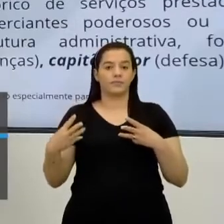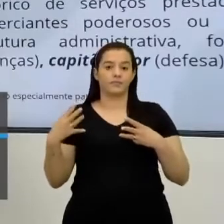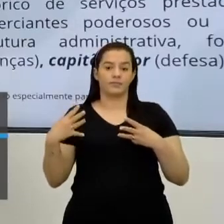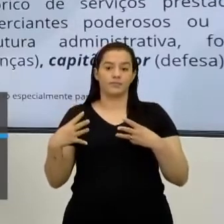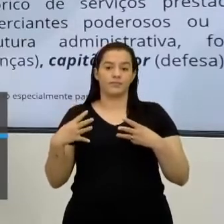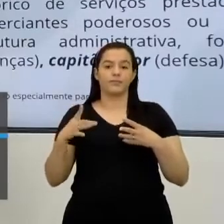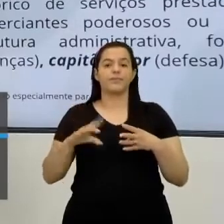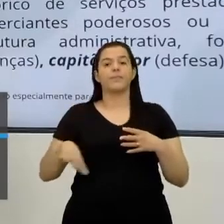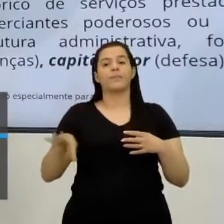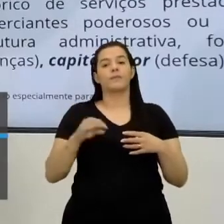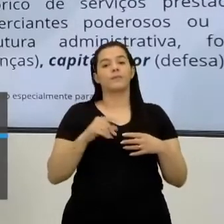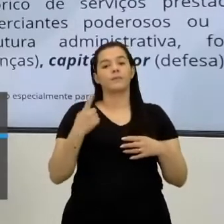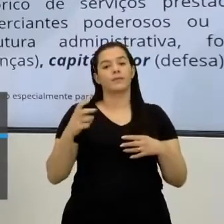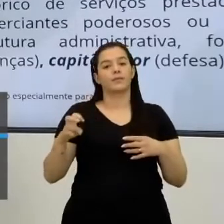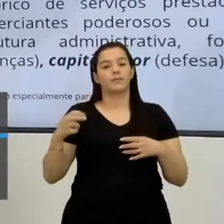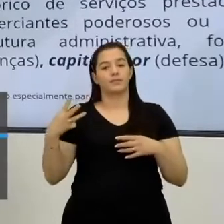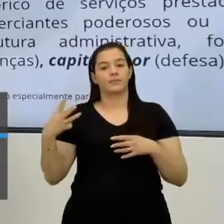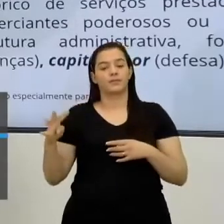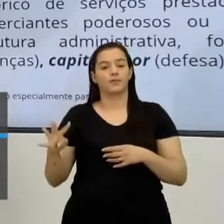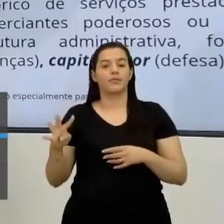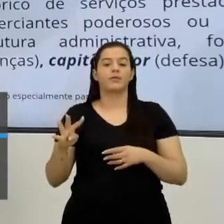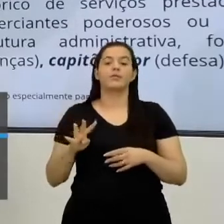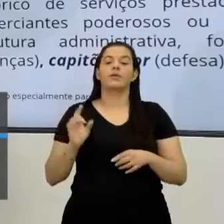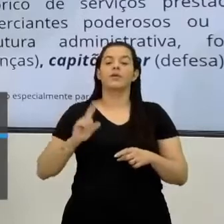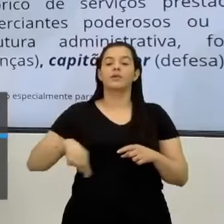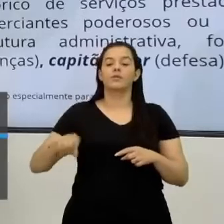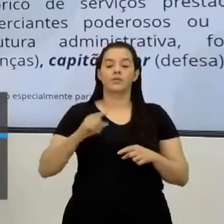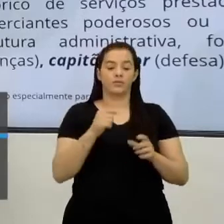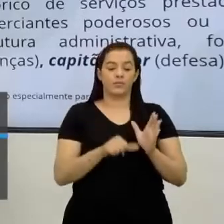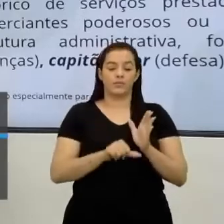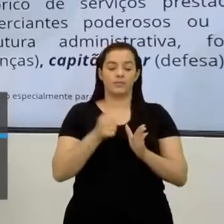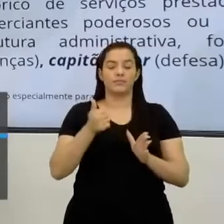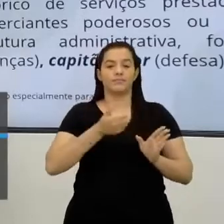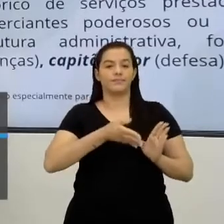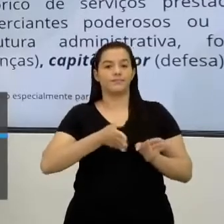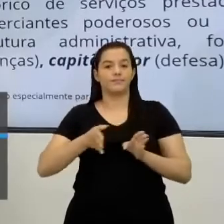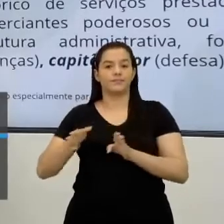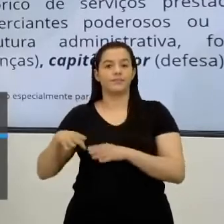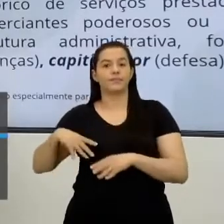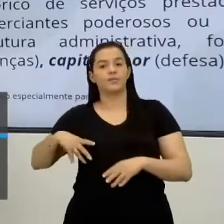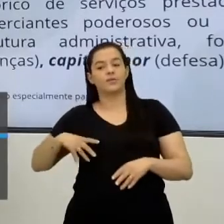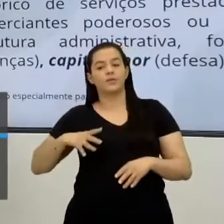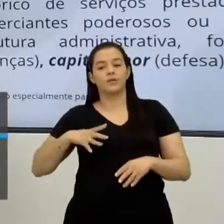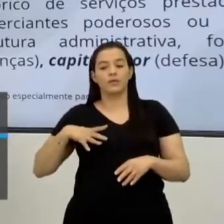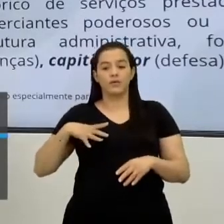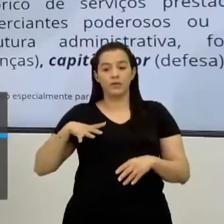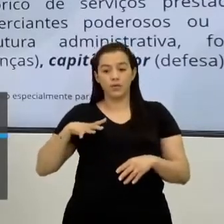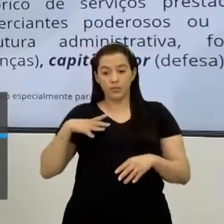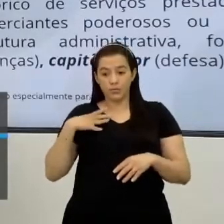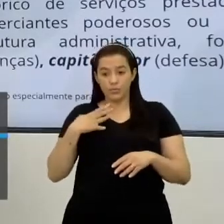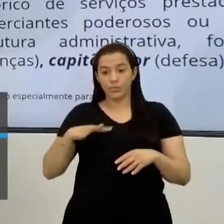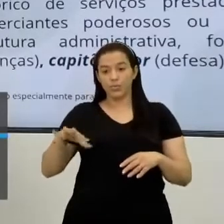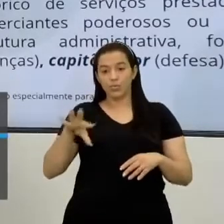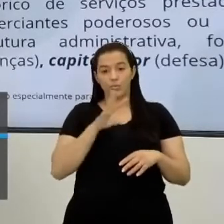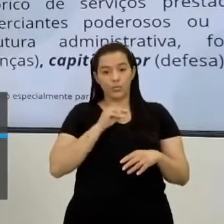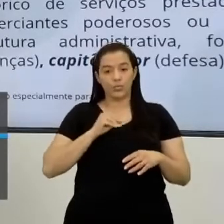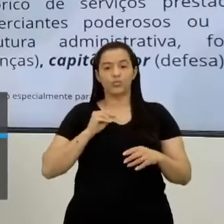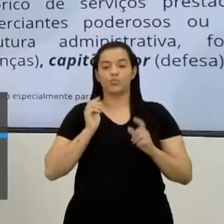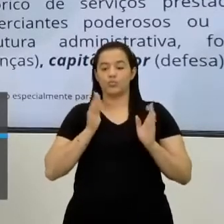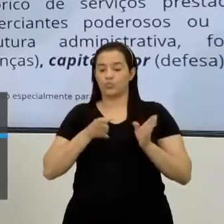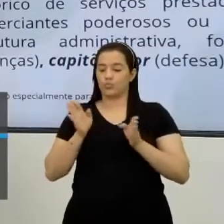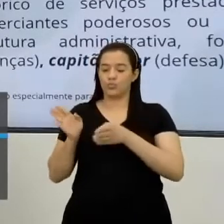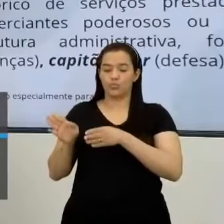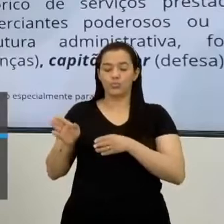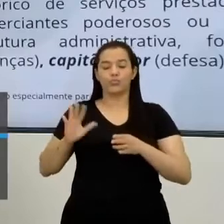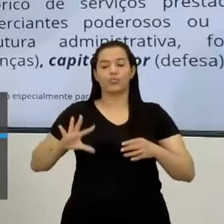1534, a primeira maneira, né, a primeira forma de organizar o território foram as capitanias